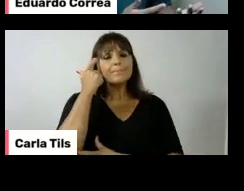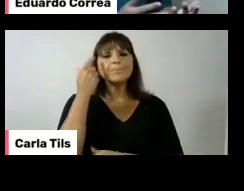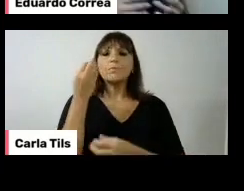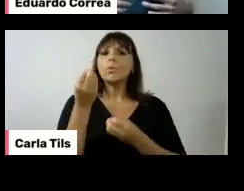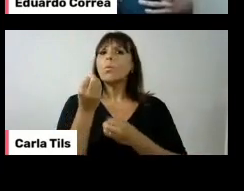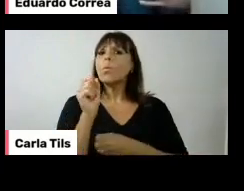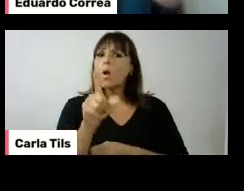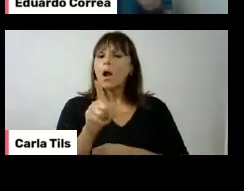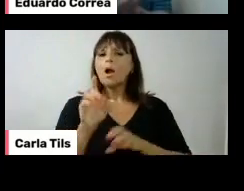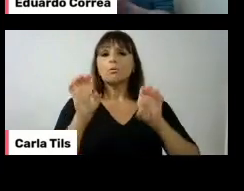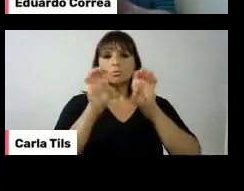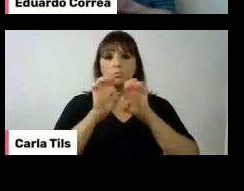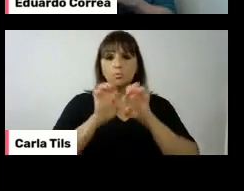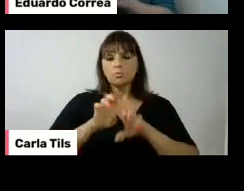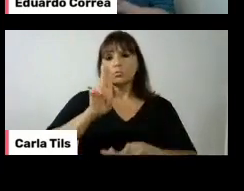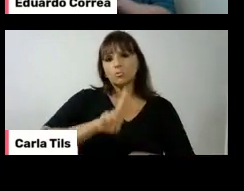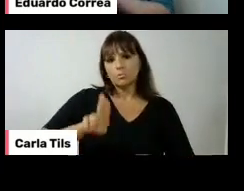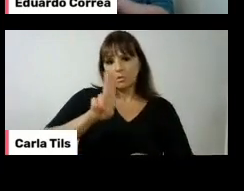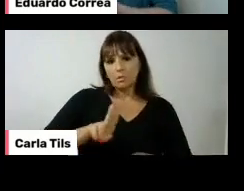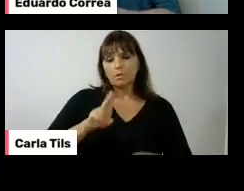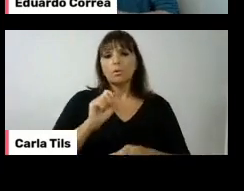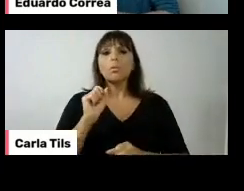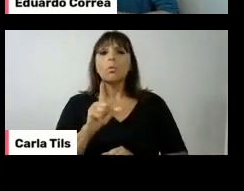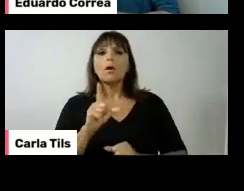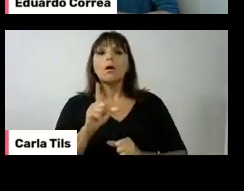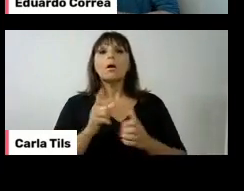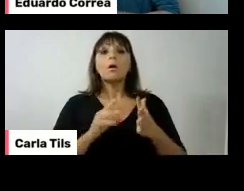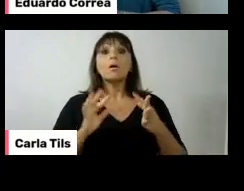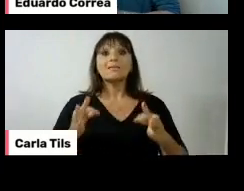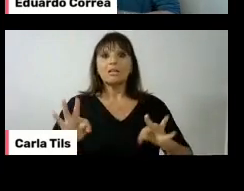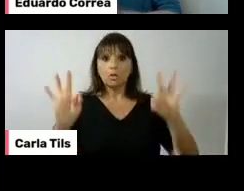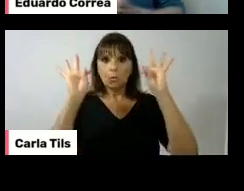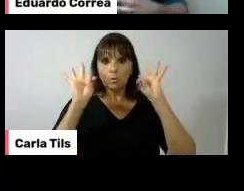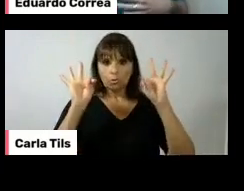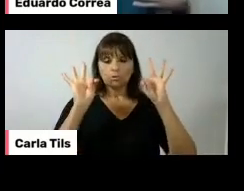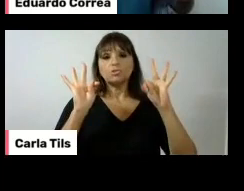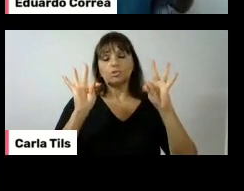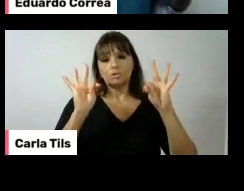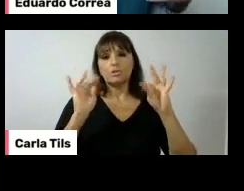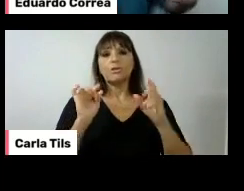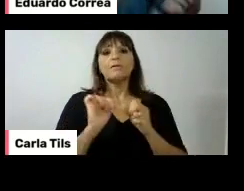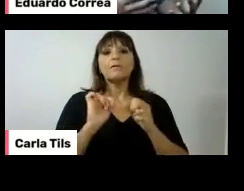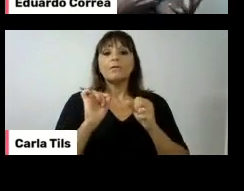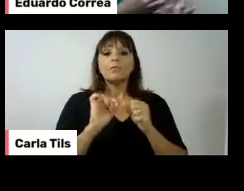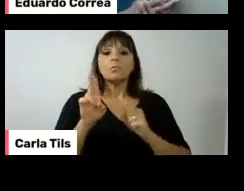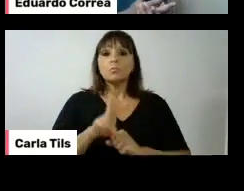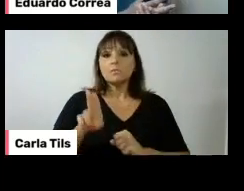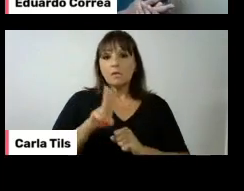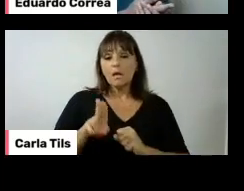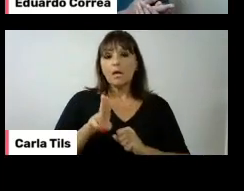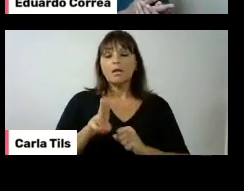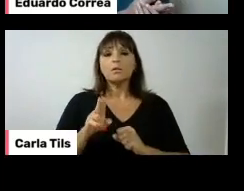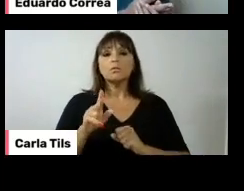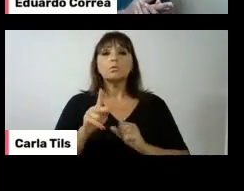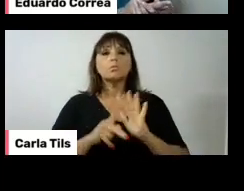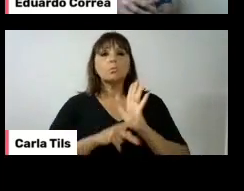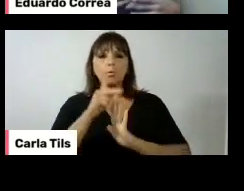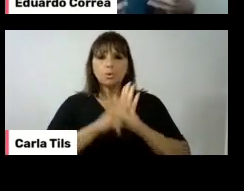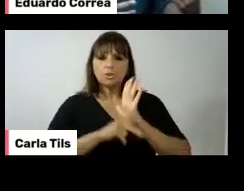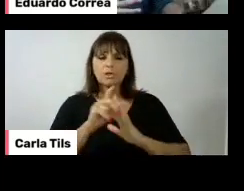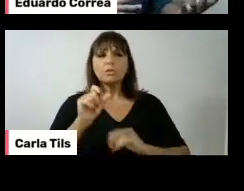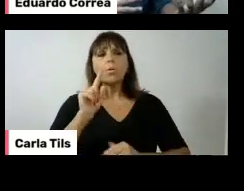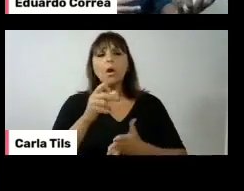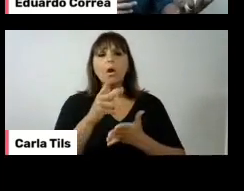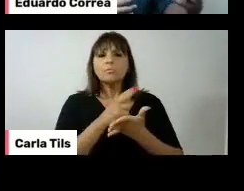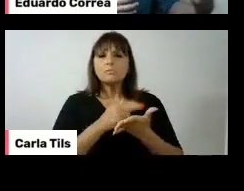utilizar? Qual a tecnologia que eu vou colocar naquele projeto? Qual o design da minha página? Como